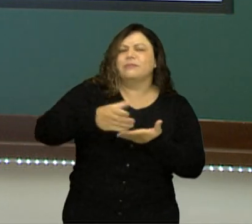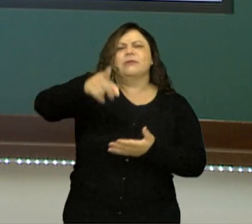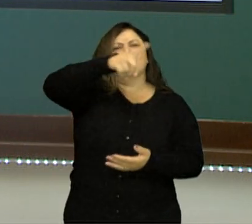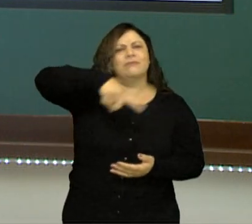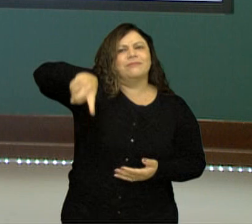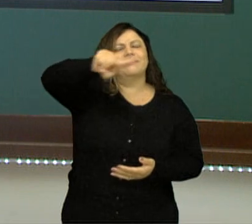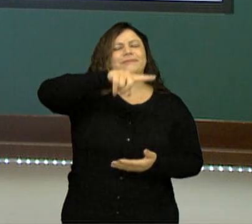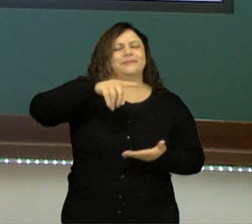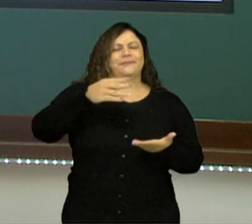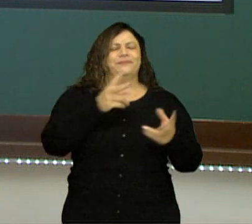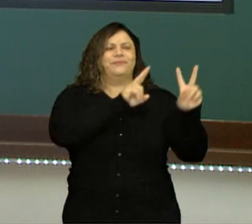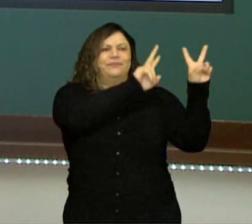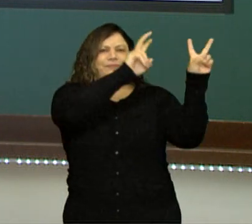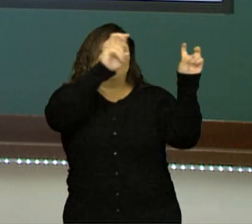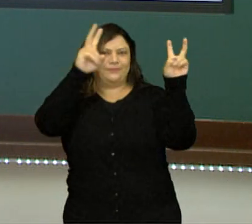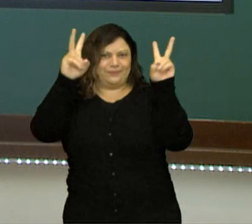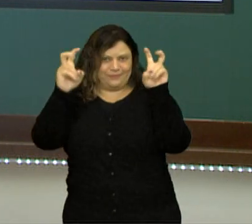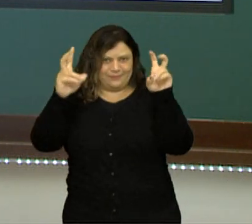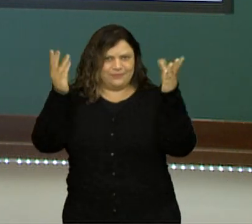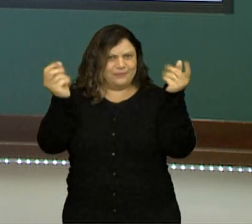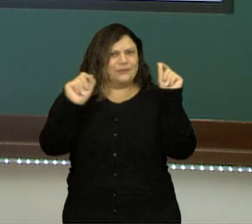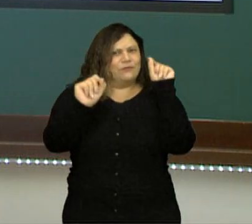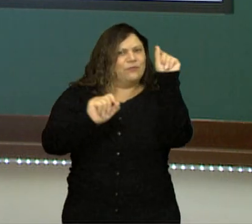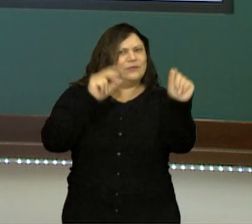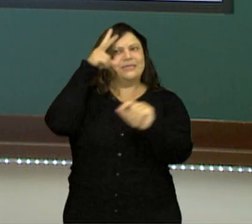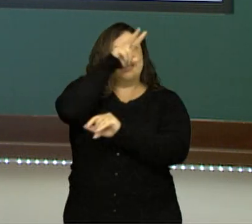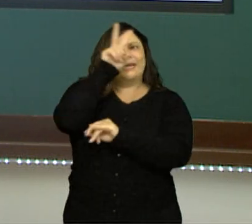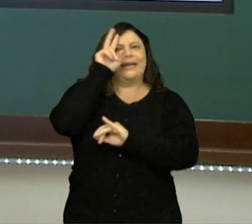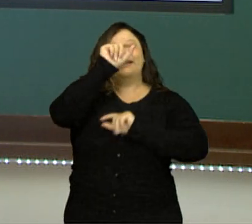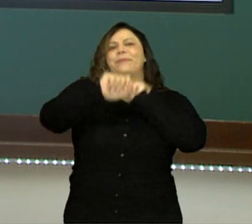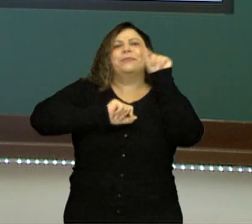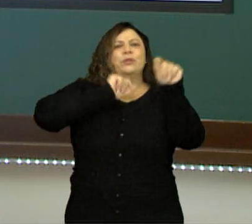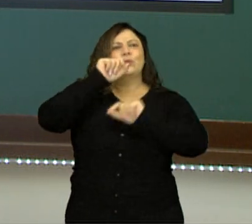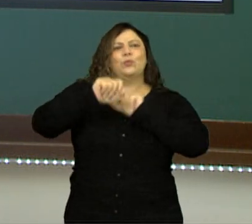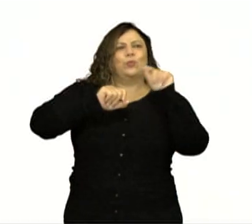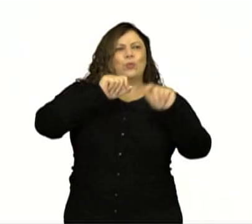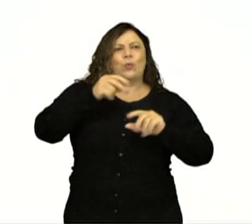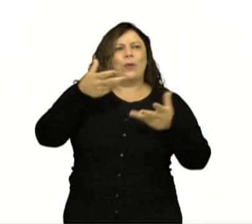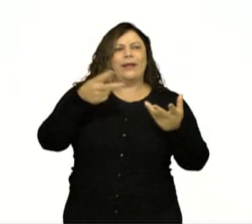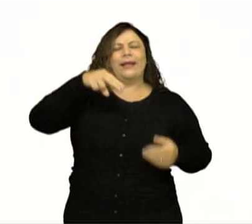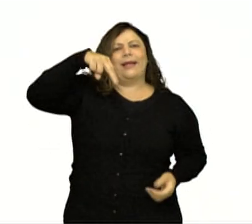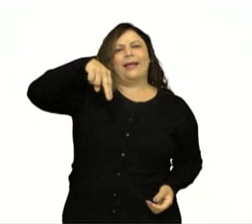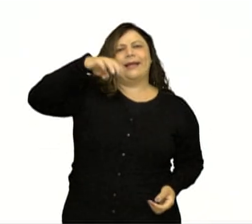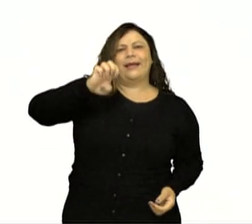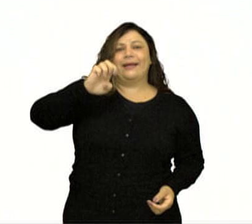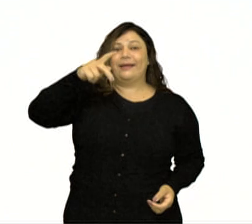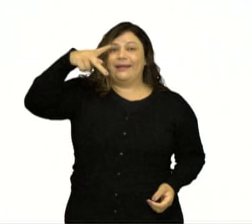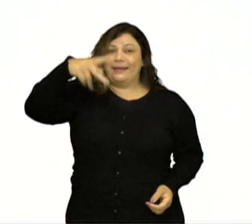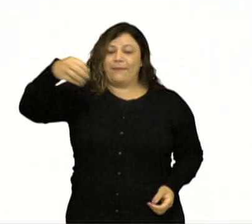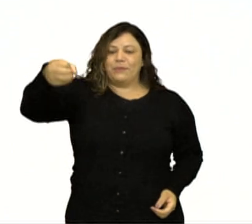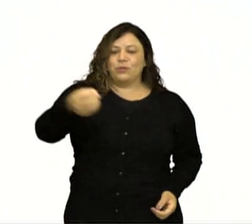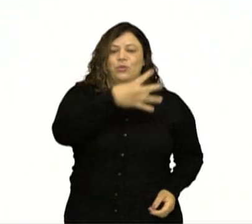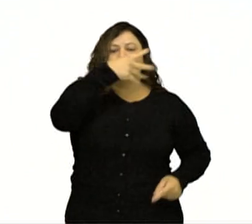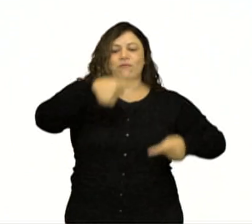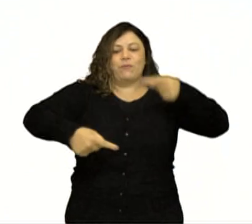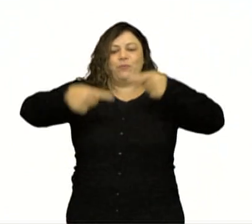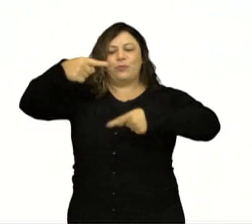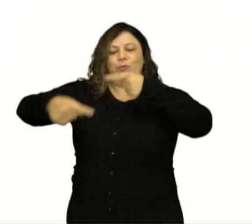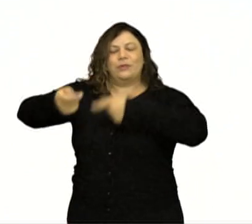embalar no assunto, você lembra o que foi a NEP? Nova Política Econômica na União